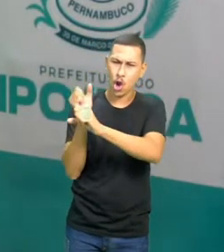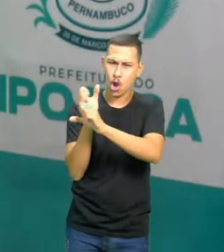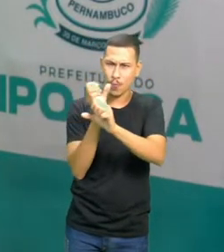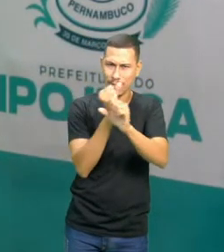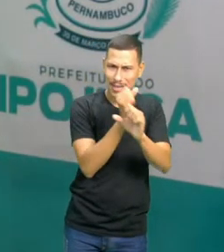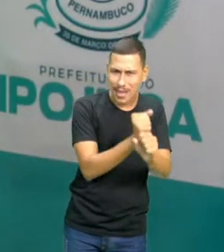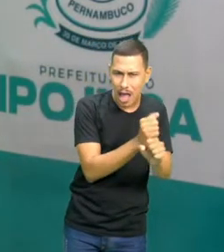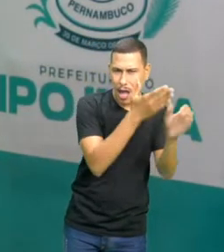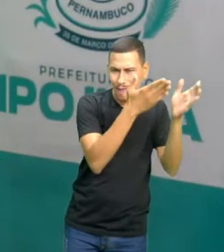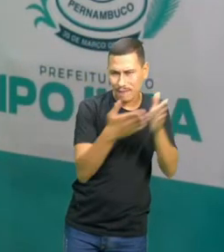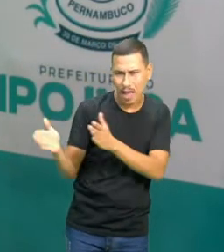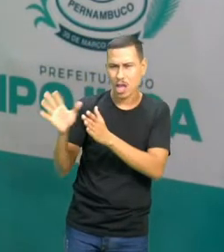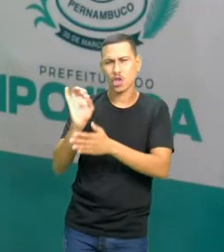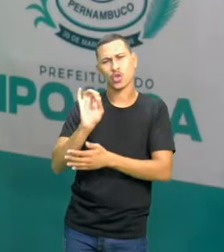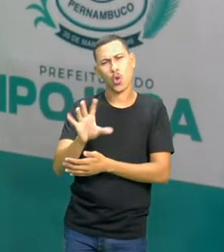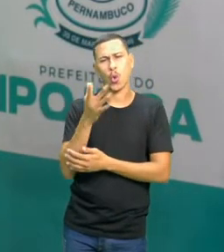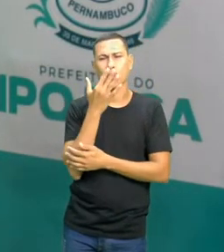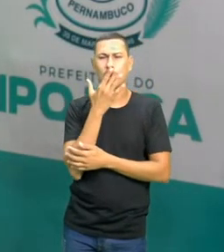só com cores.